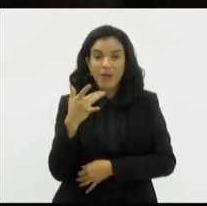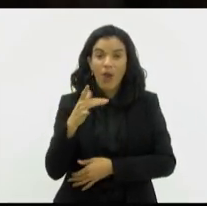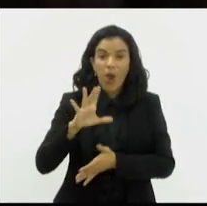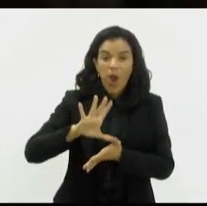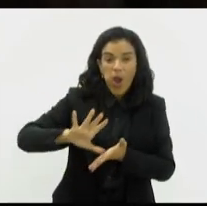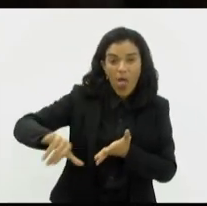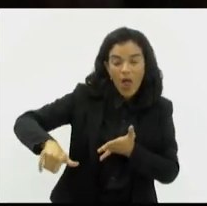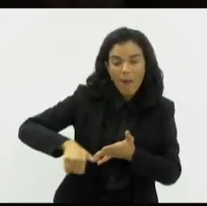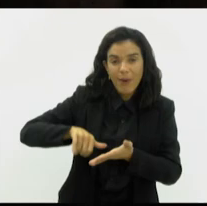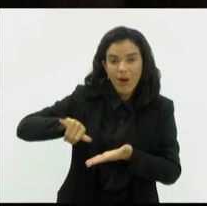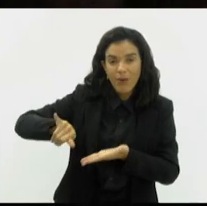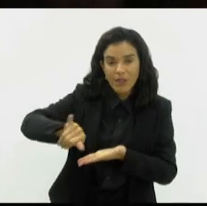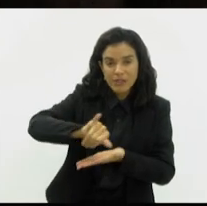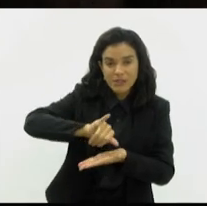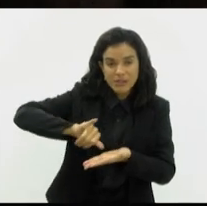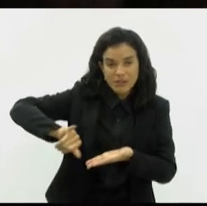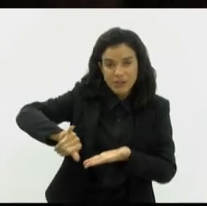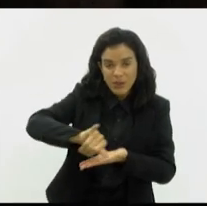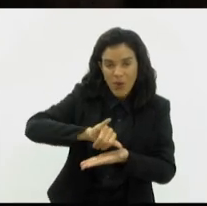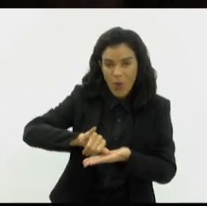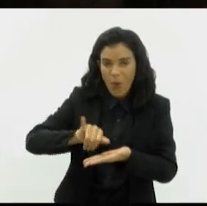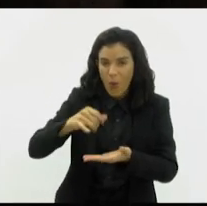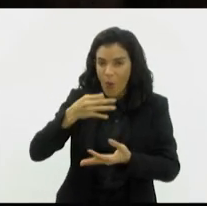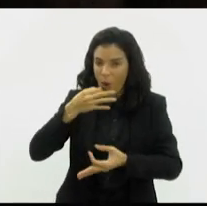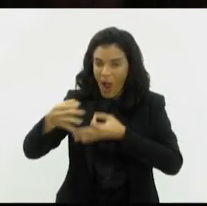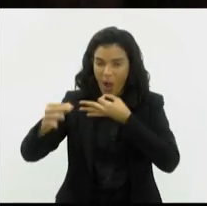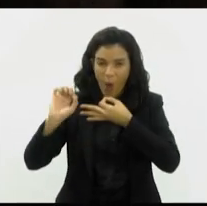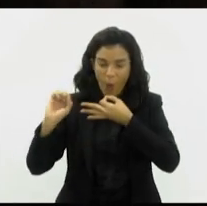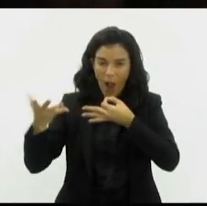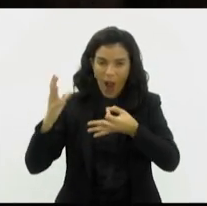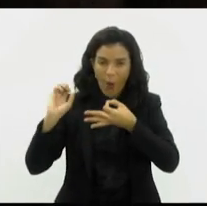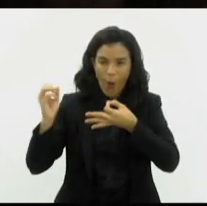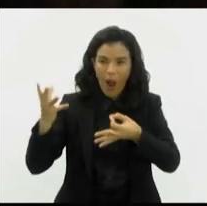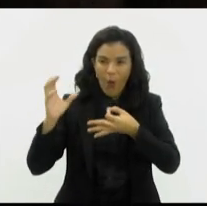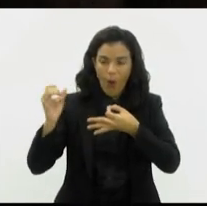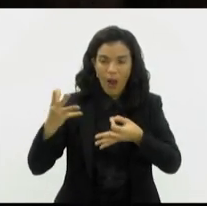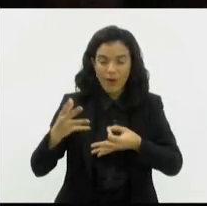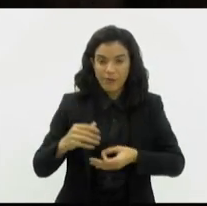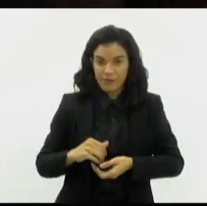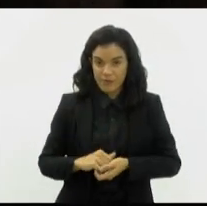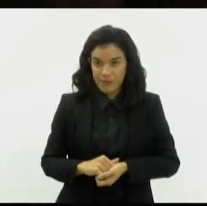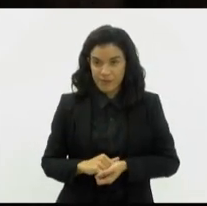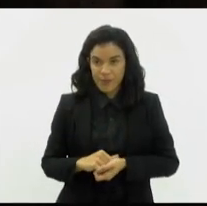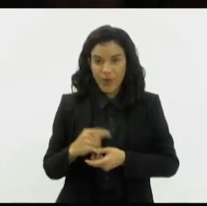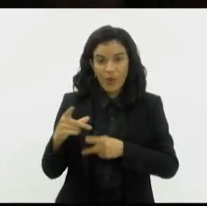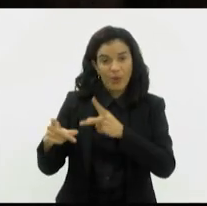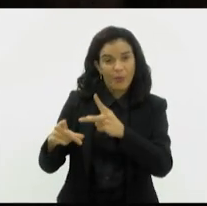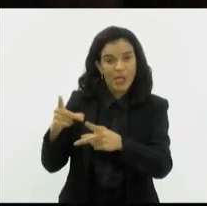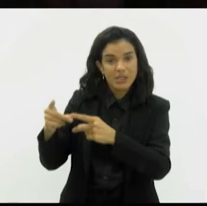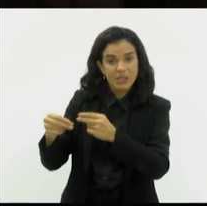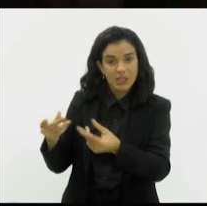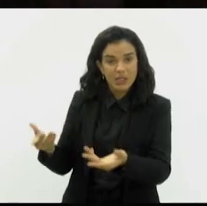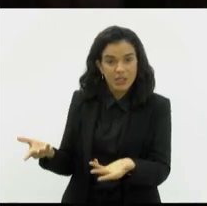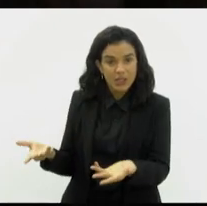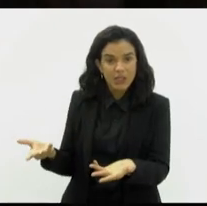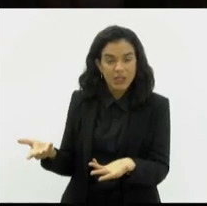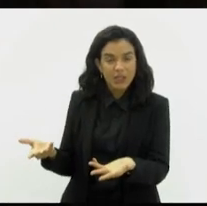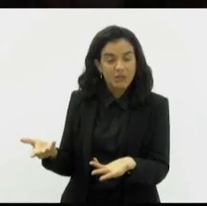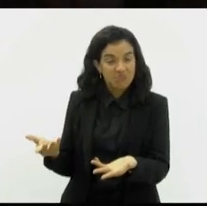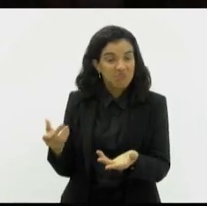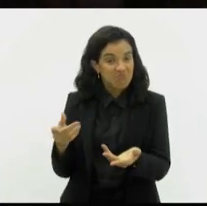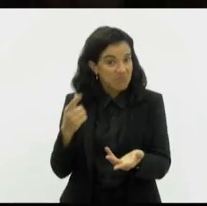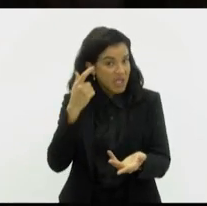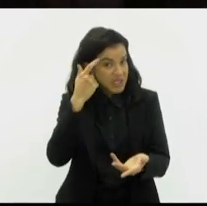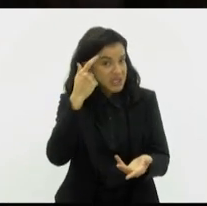azeite, na hora que ele sai do supermercado, toca uau, uau, uau. Ao ponto chegou o azeite de presente, que, aliás, é uma coisa que